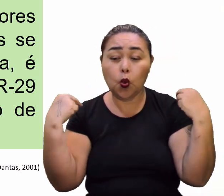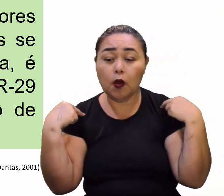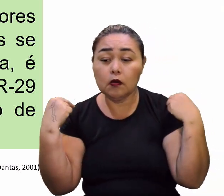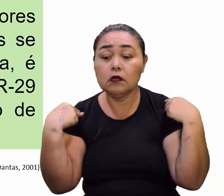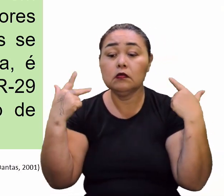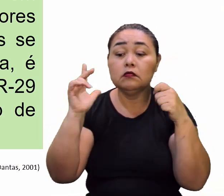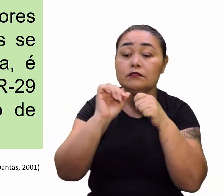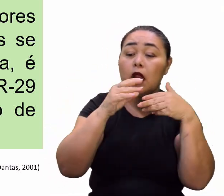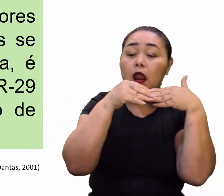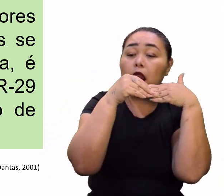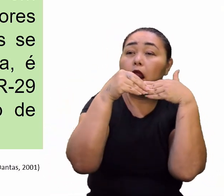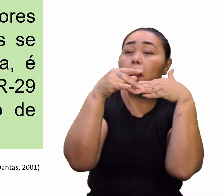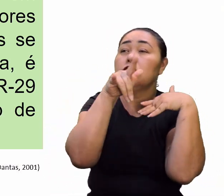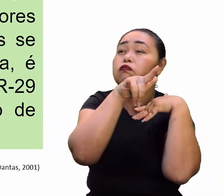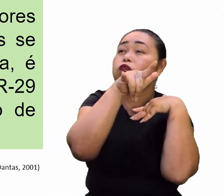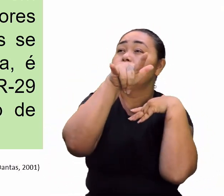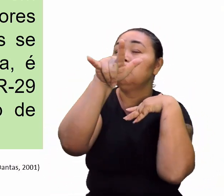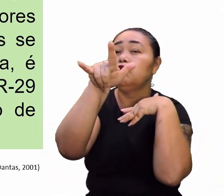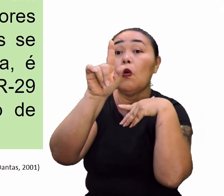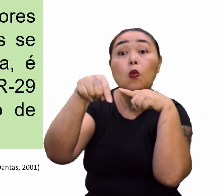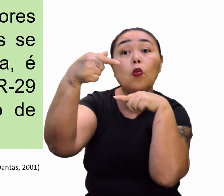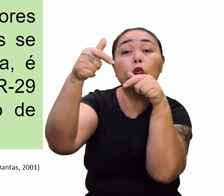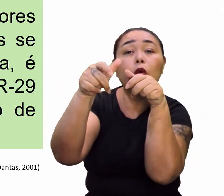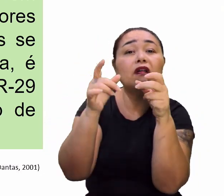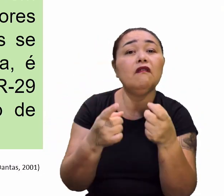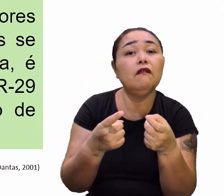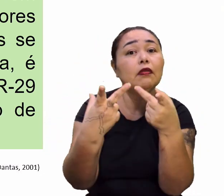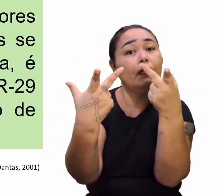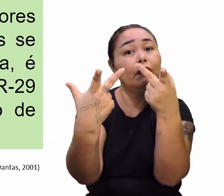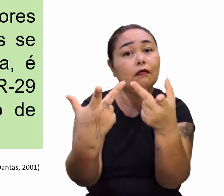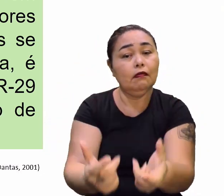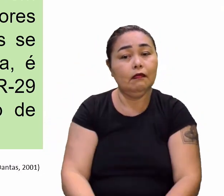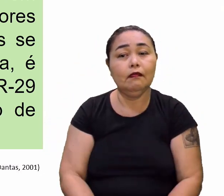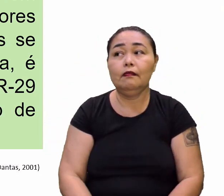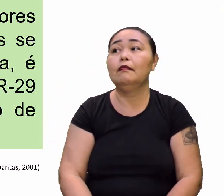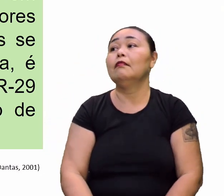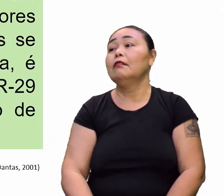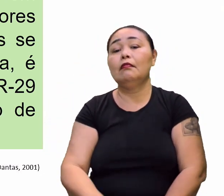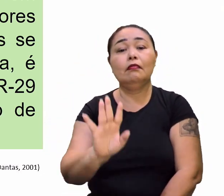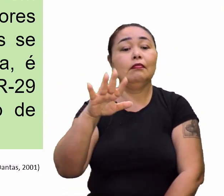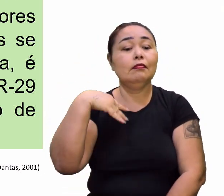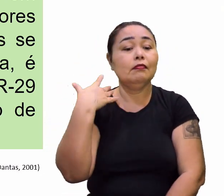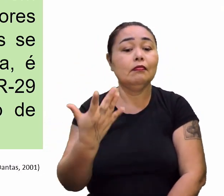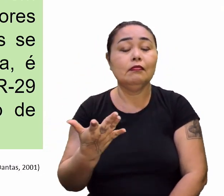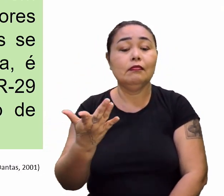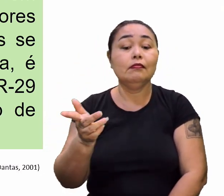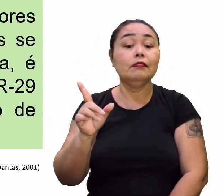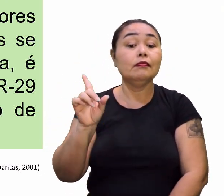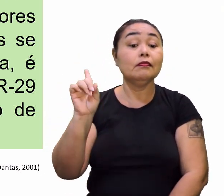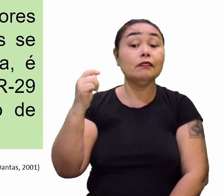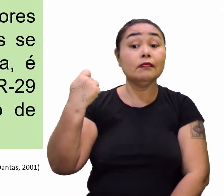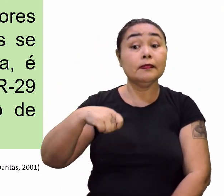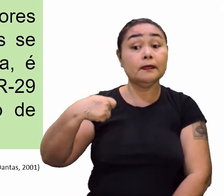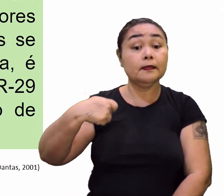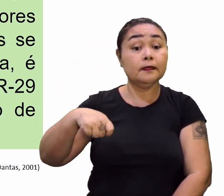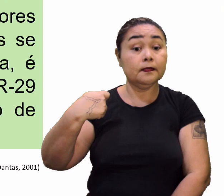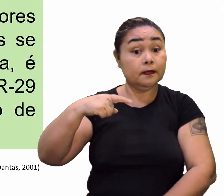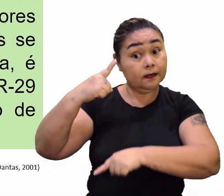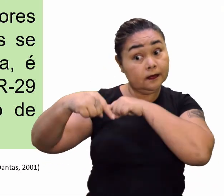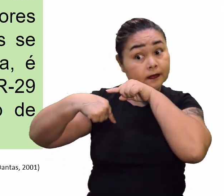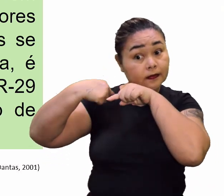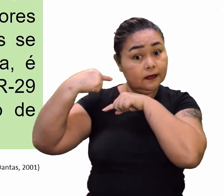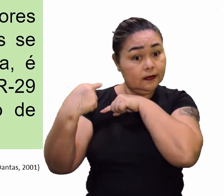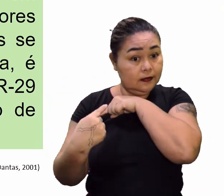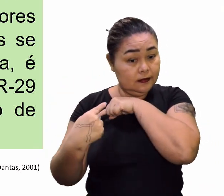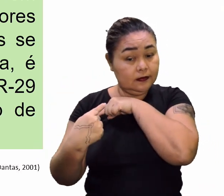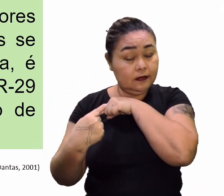a cassiterita para outros lugares para vender. Beleza? Então, ó, a gente precisou, depois que